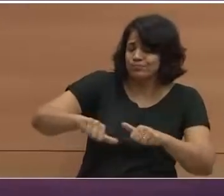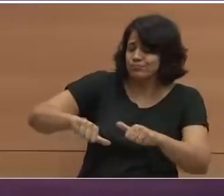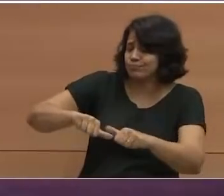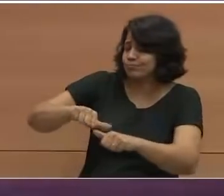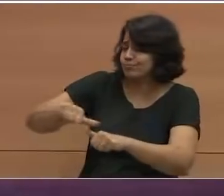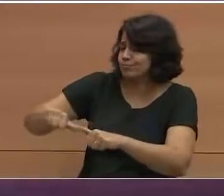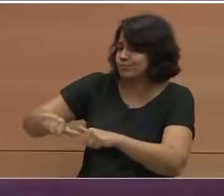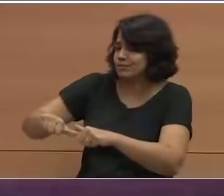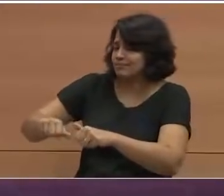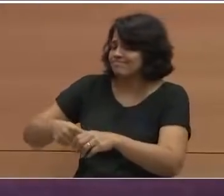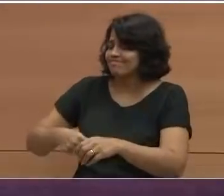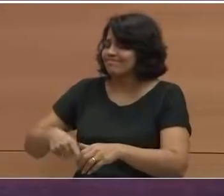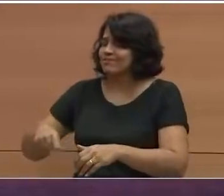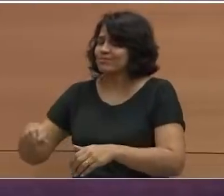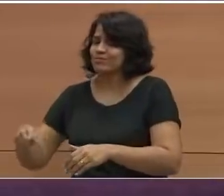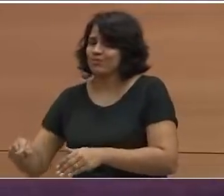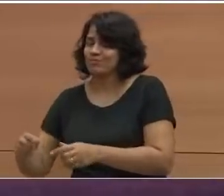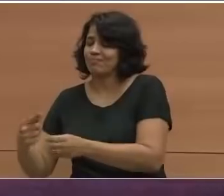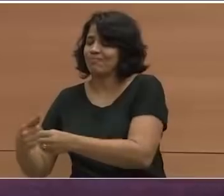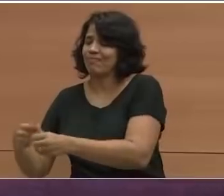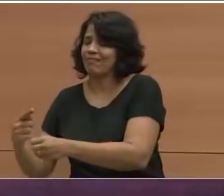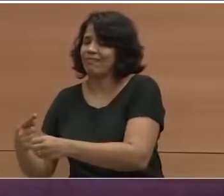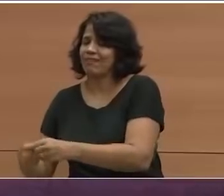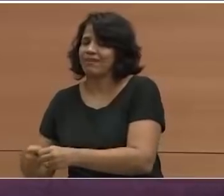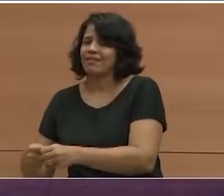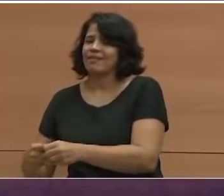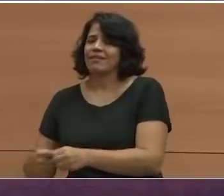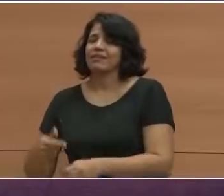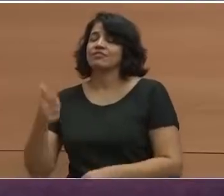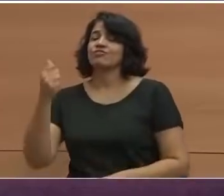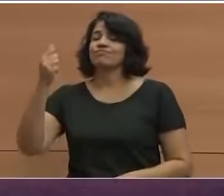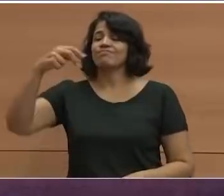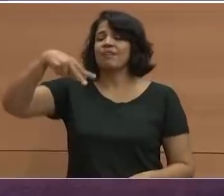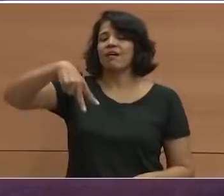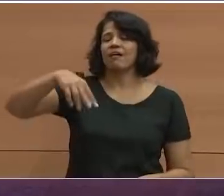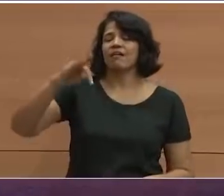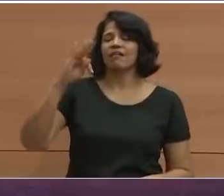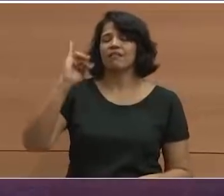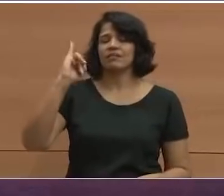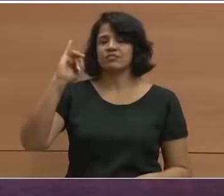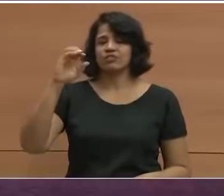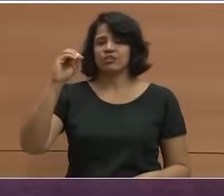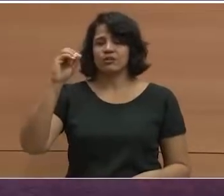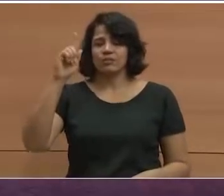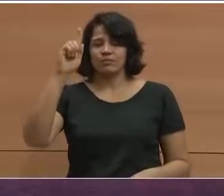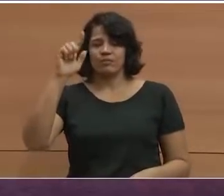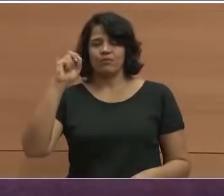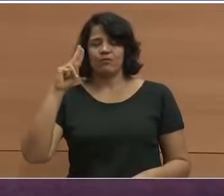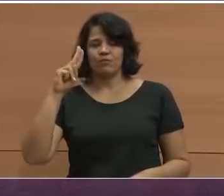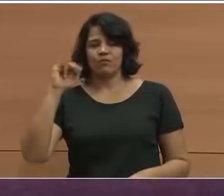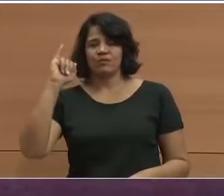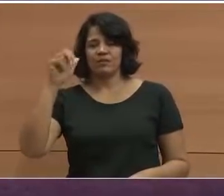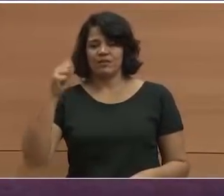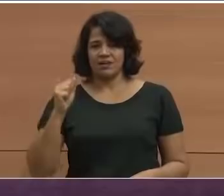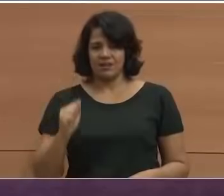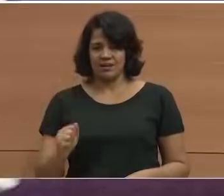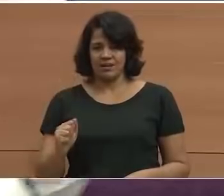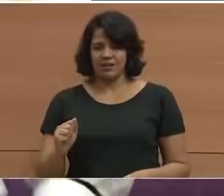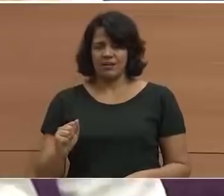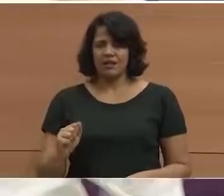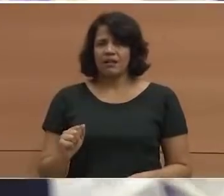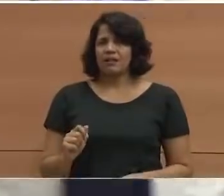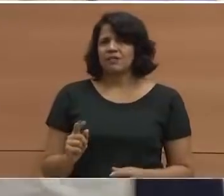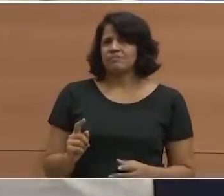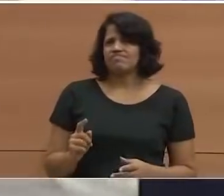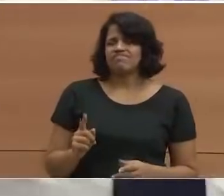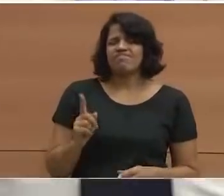Antioquia. Vocês estão me entendendo? Não são duas linhas. Essa linha estava indo para outro lado. Por quê? Porque